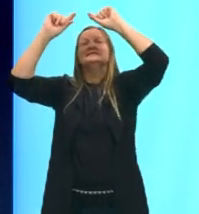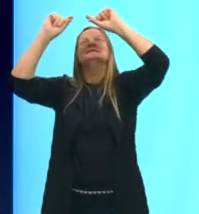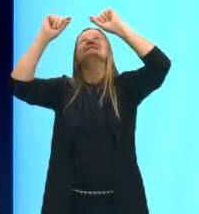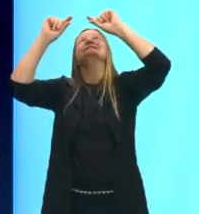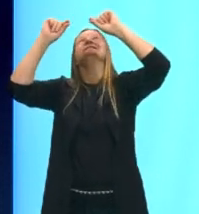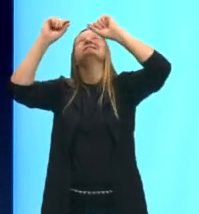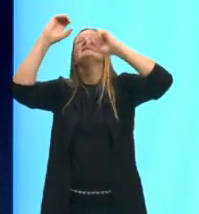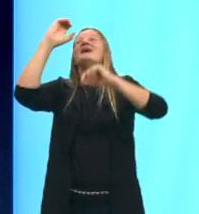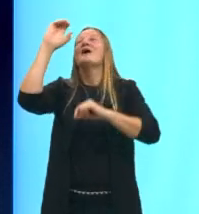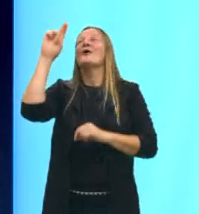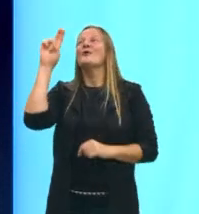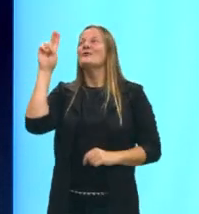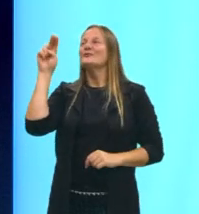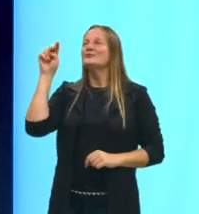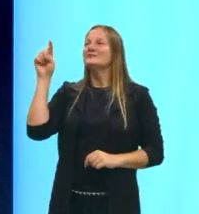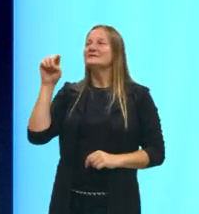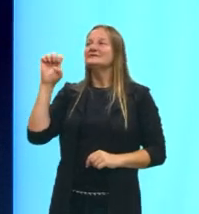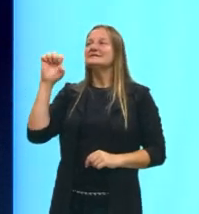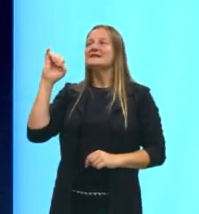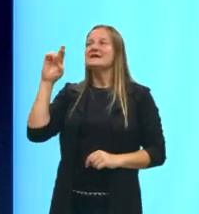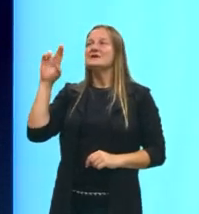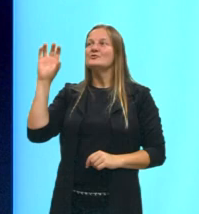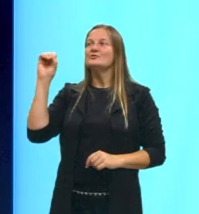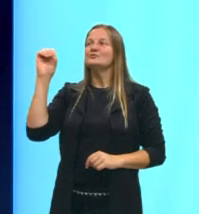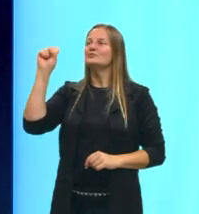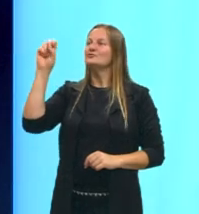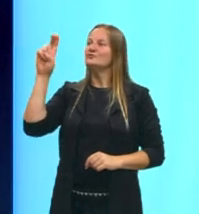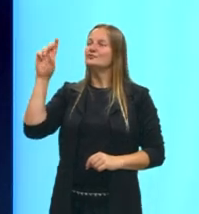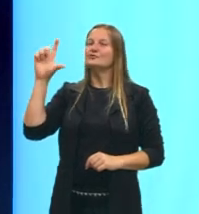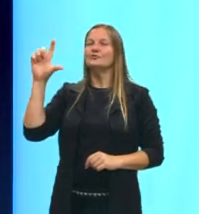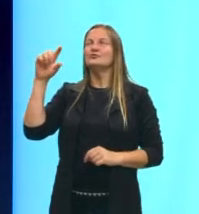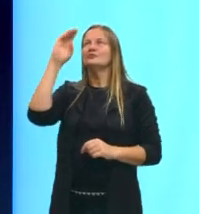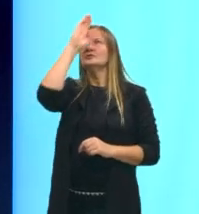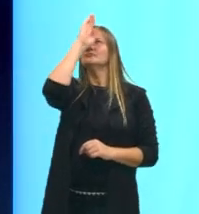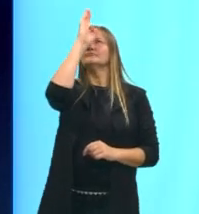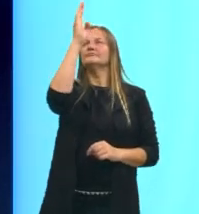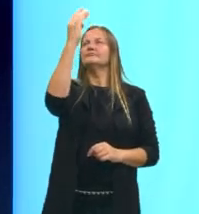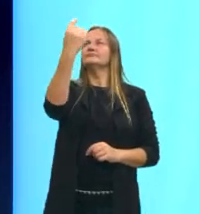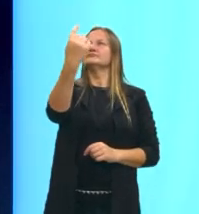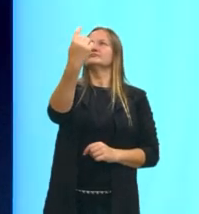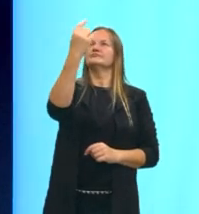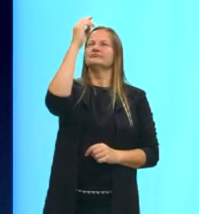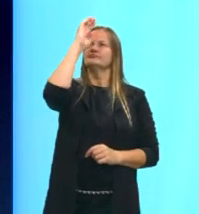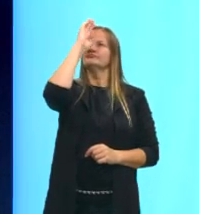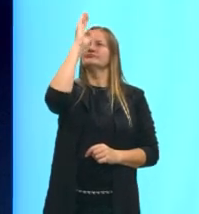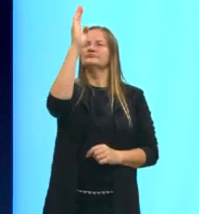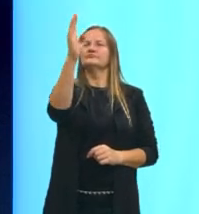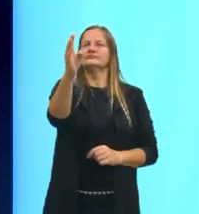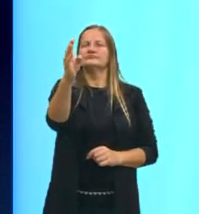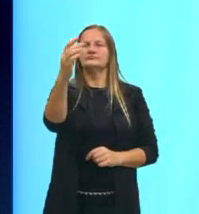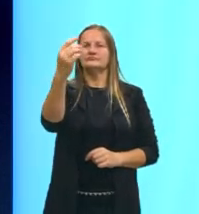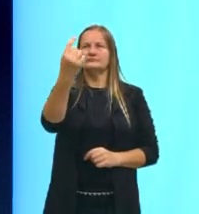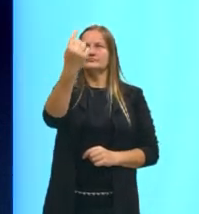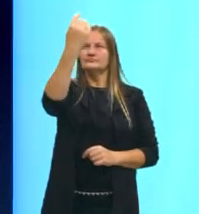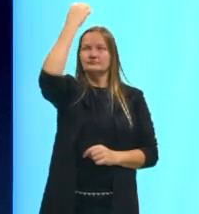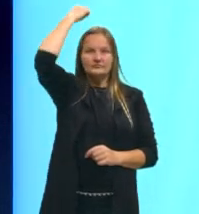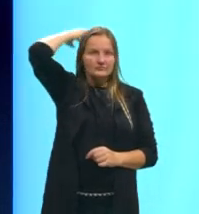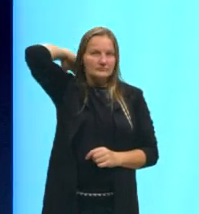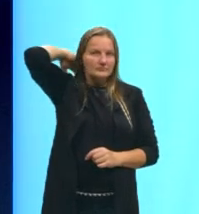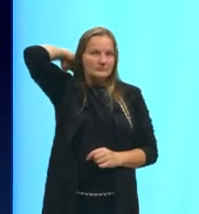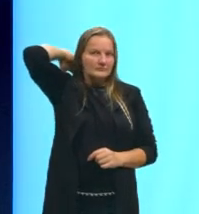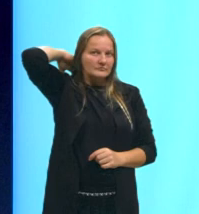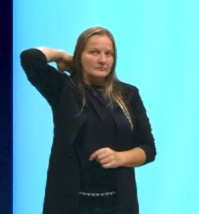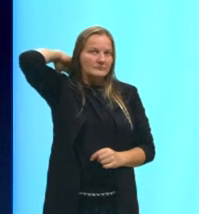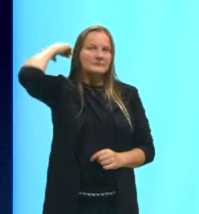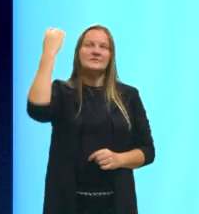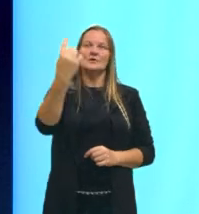dos astros é o Cruzeiro do Sul e aponta para o sul então se ele apontou para o sul né as costas dessa pessoa que por